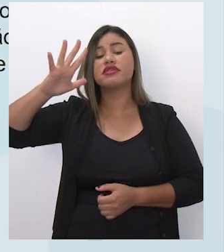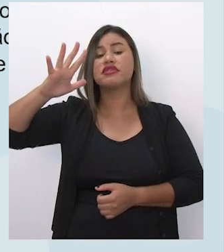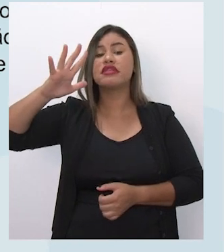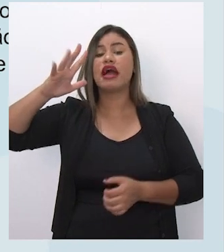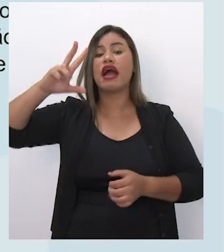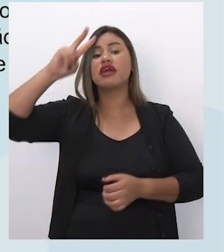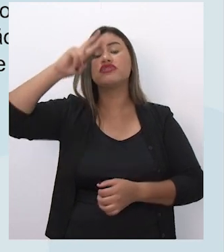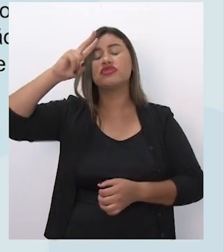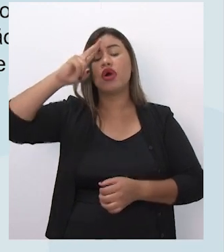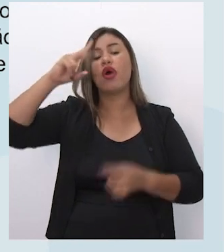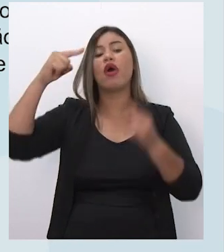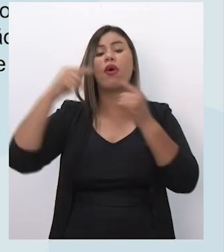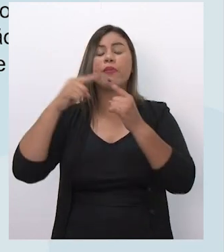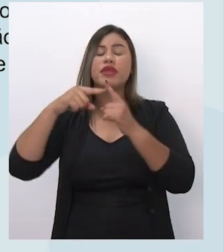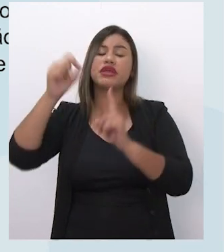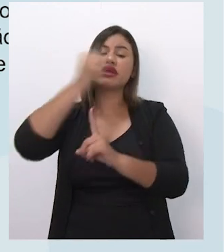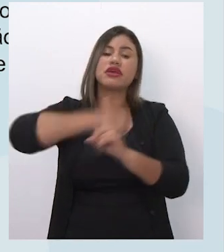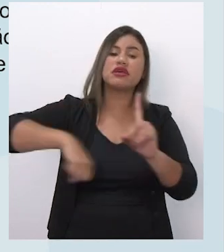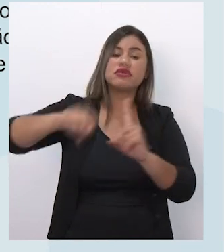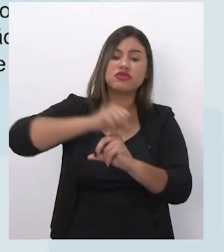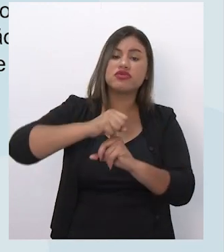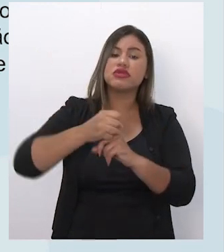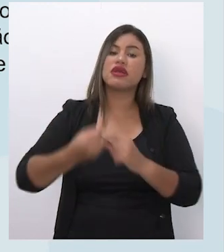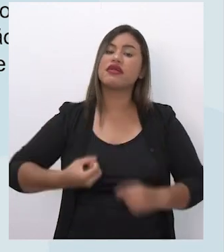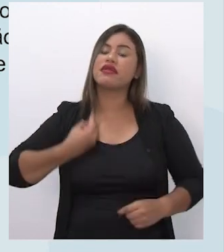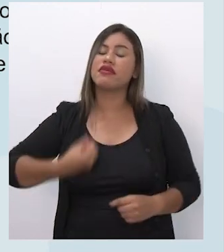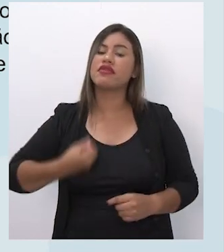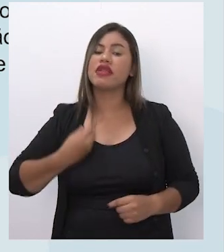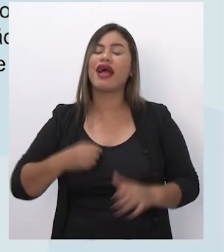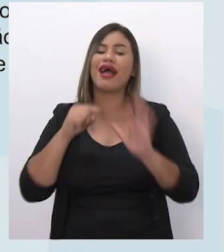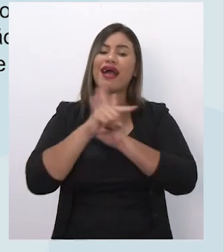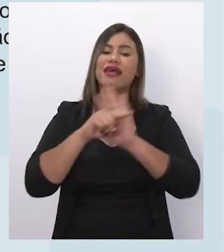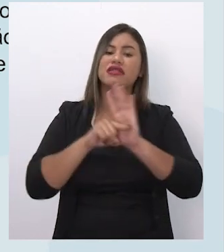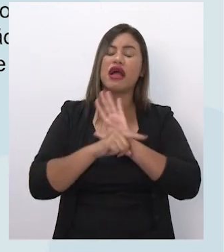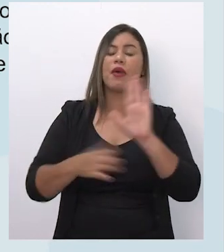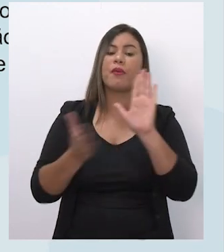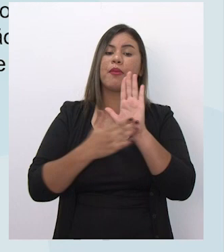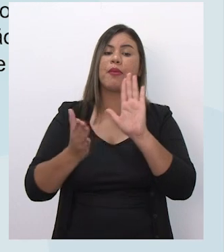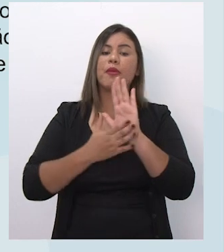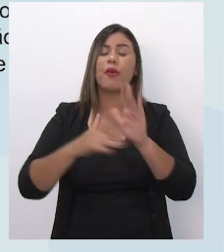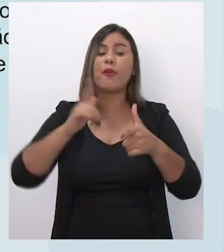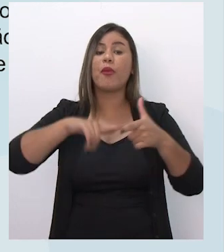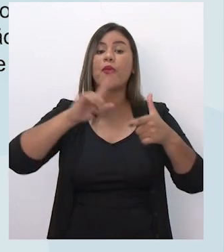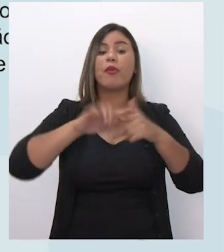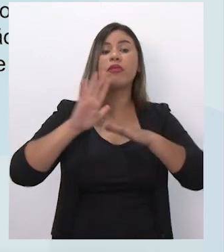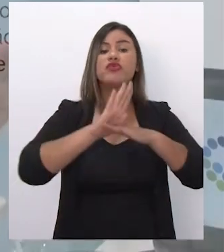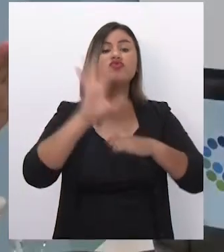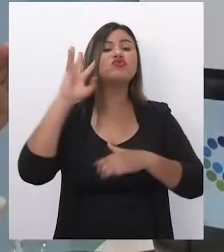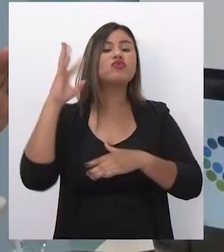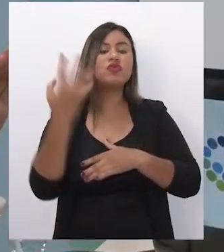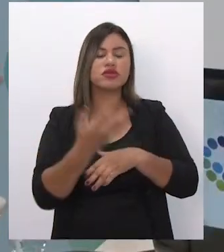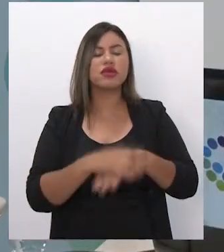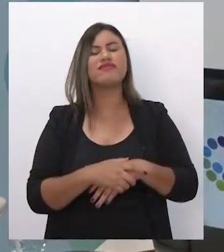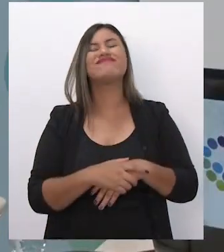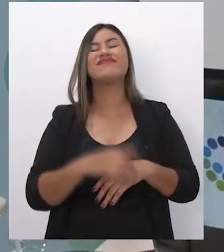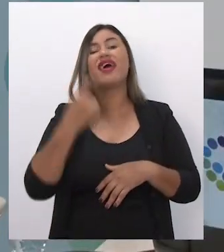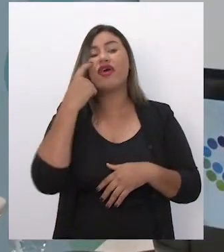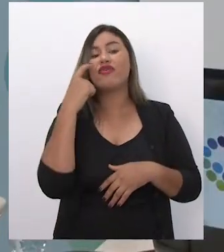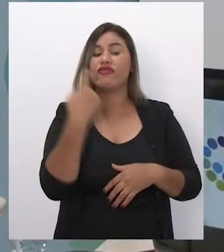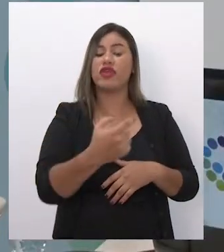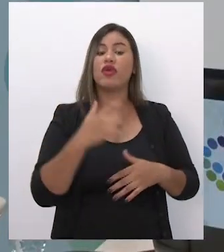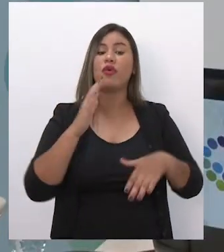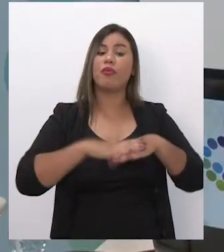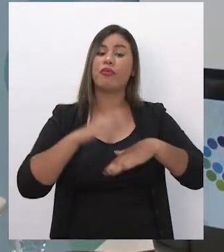na qual vivem, analisando e propondo soluções. Então, a atitude historiadora, ela está